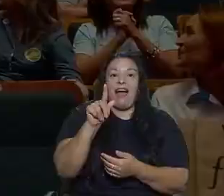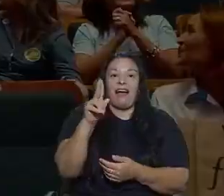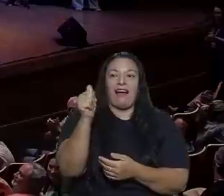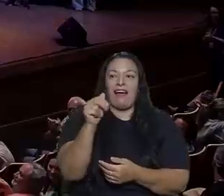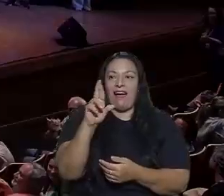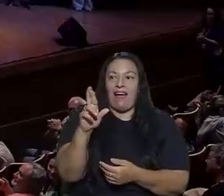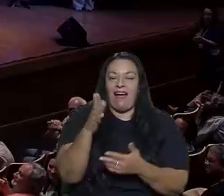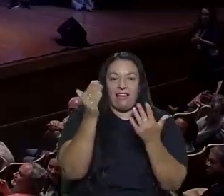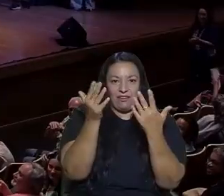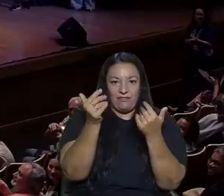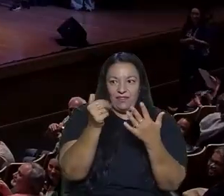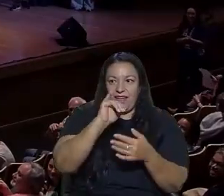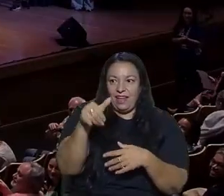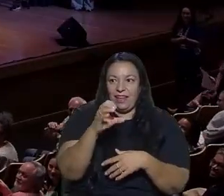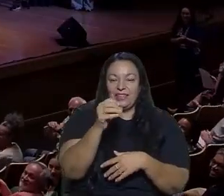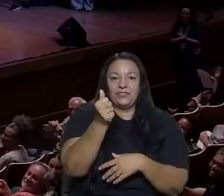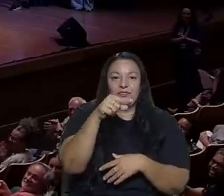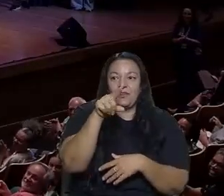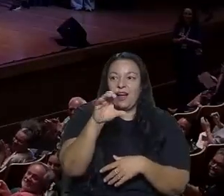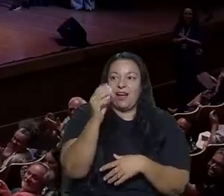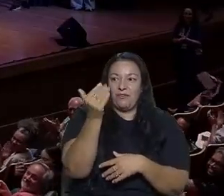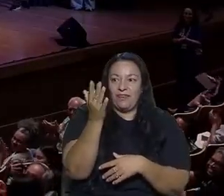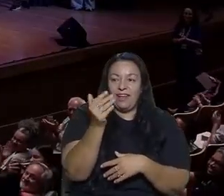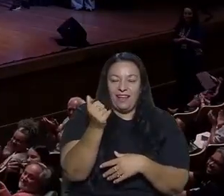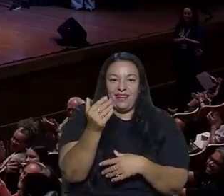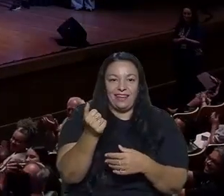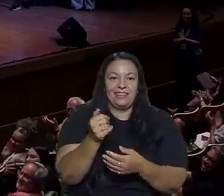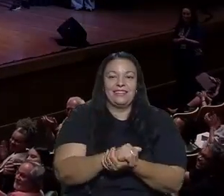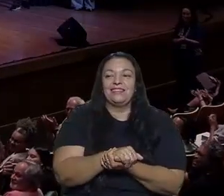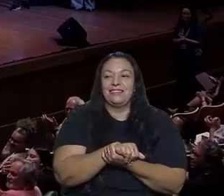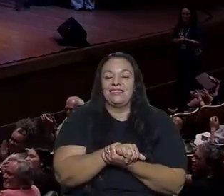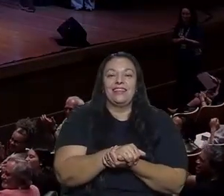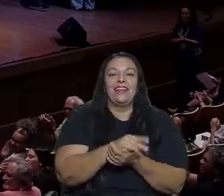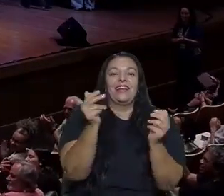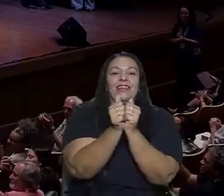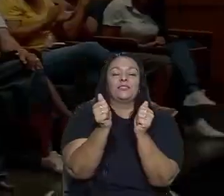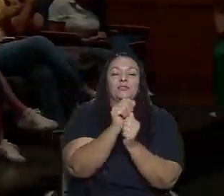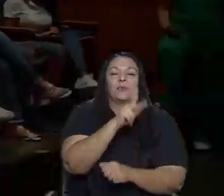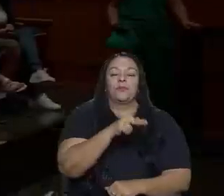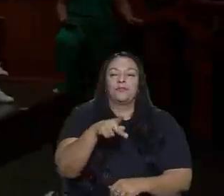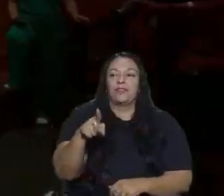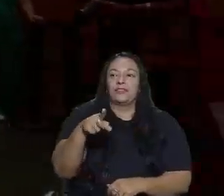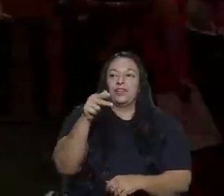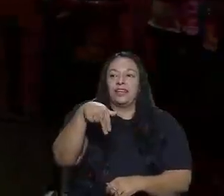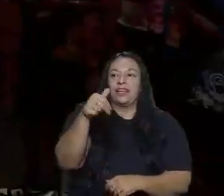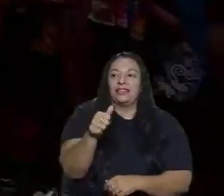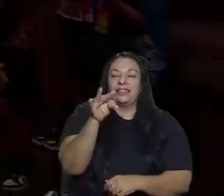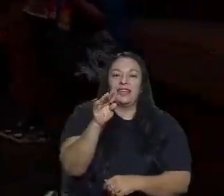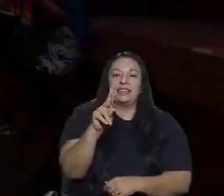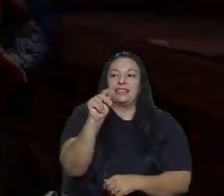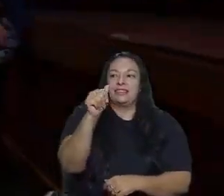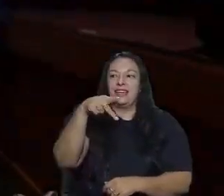Fonseca e Silva. Vem, João Gabriel, receber seu prêmio. Vem com a sua professora, Natânia Pereira de Paula